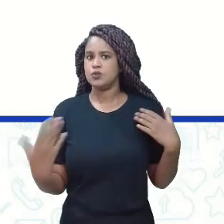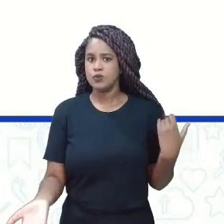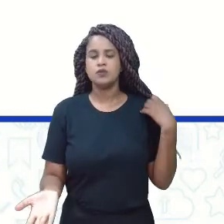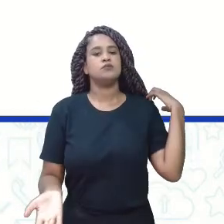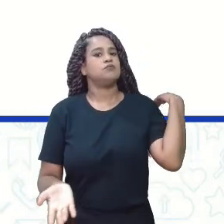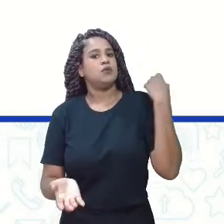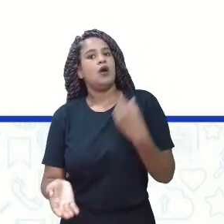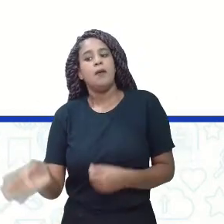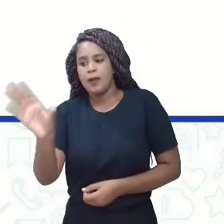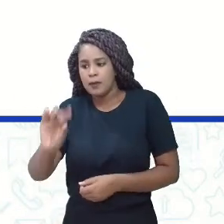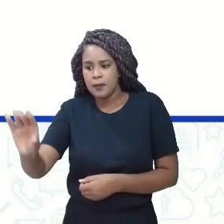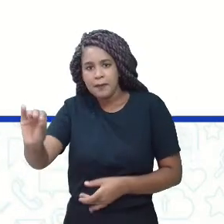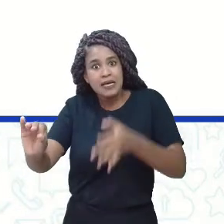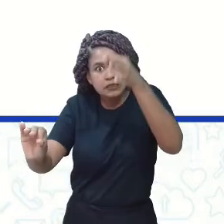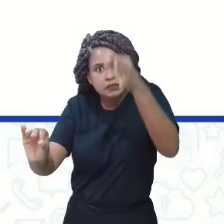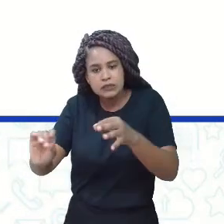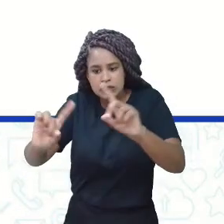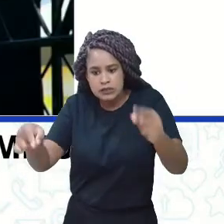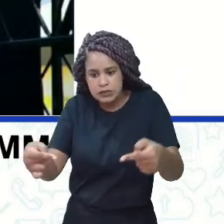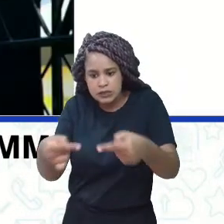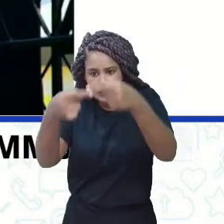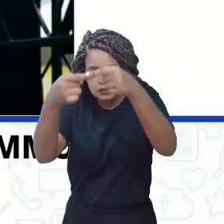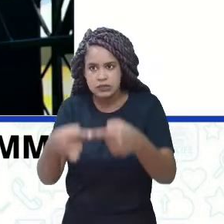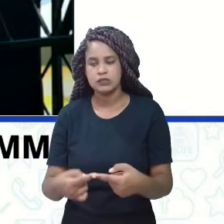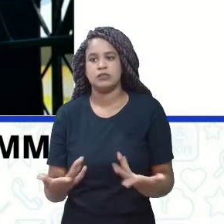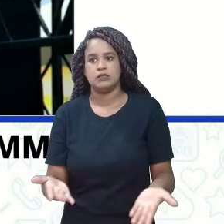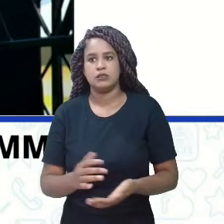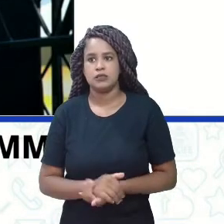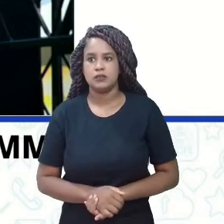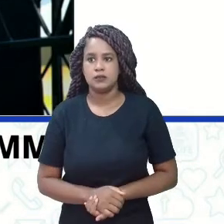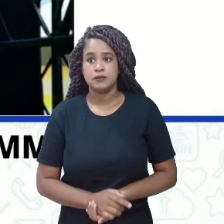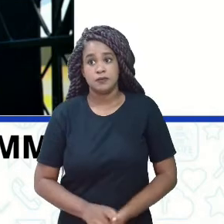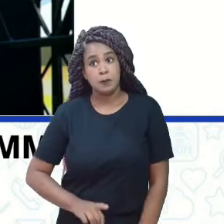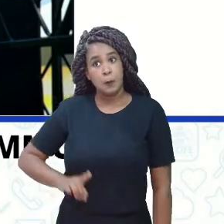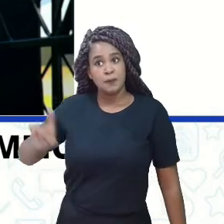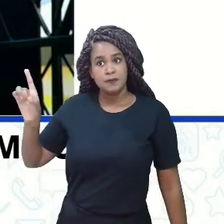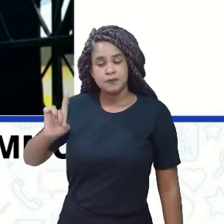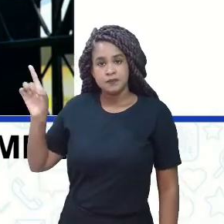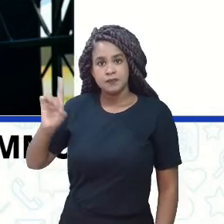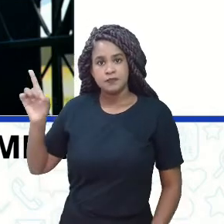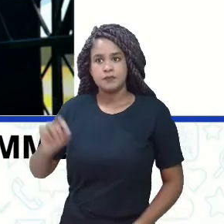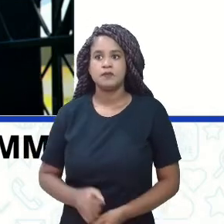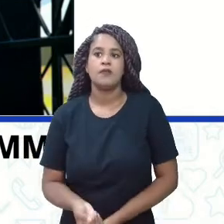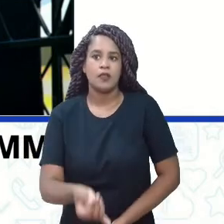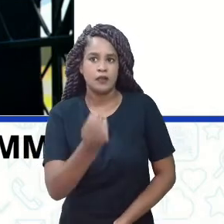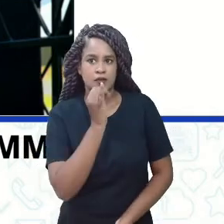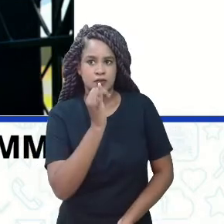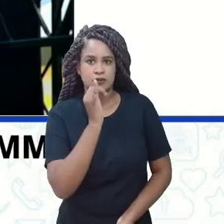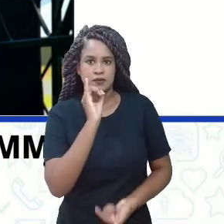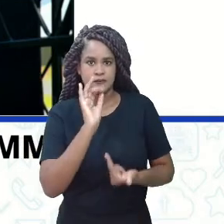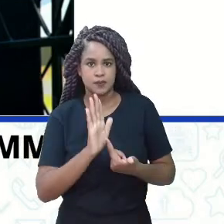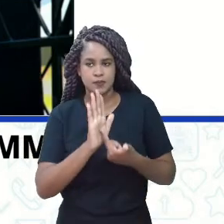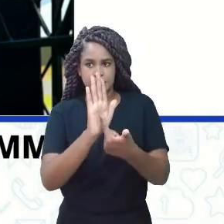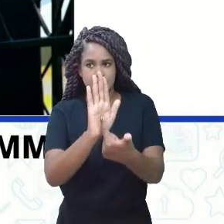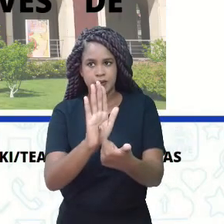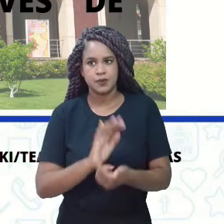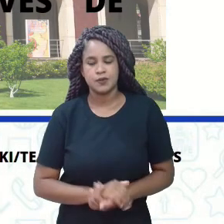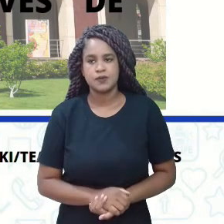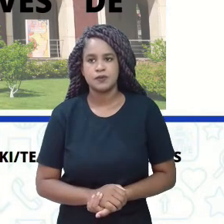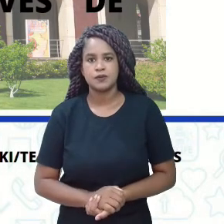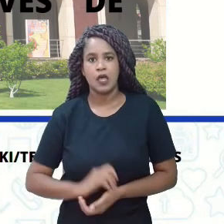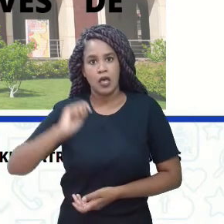a fala na hora certa, ok? Olha aqui um exemplo de ator